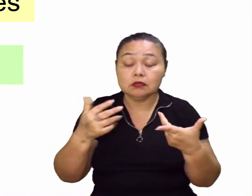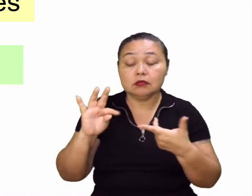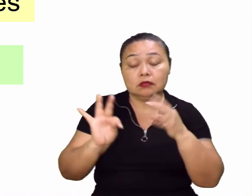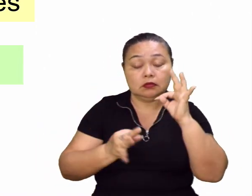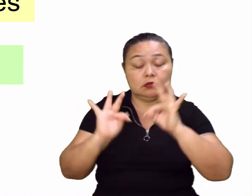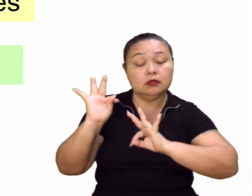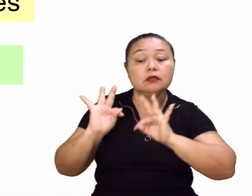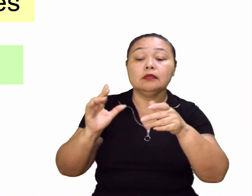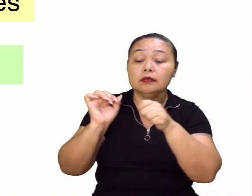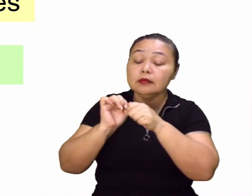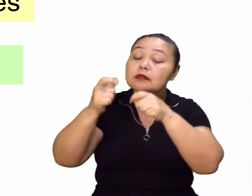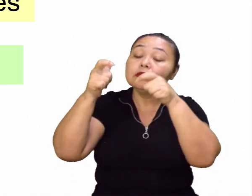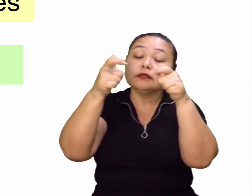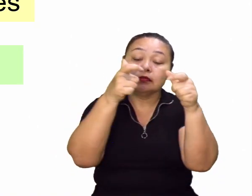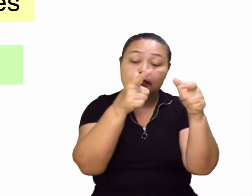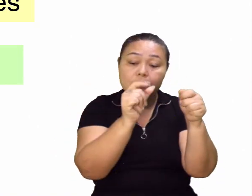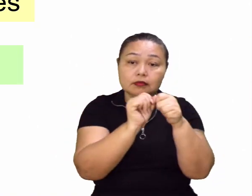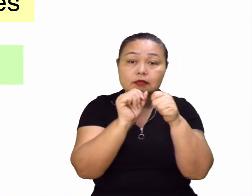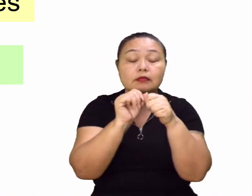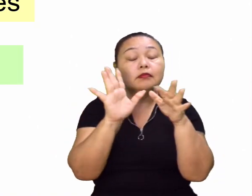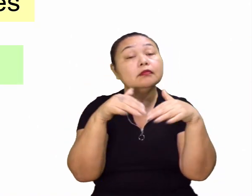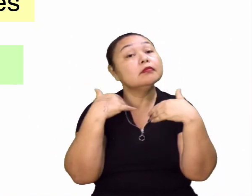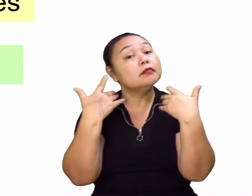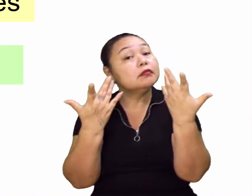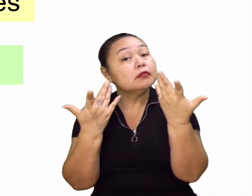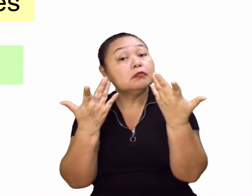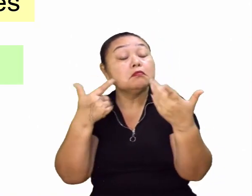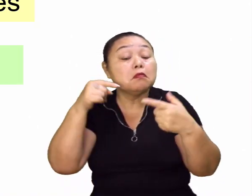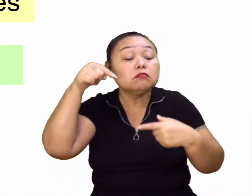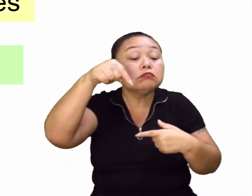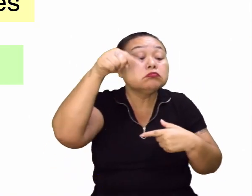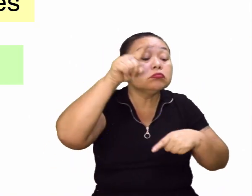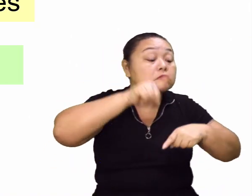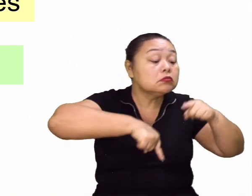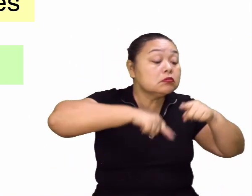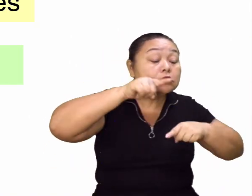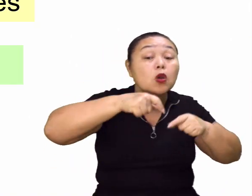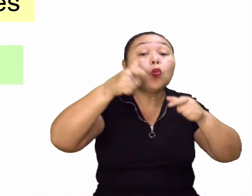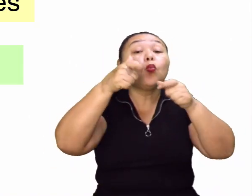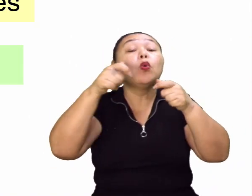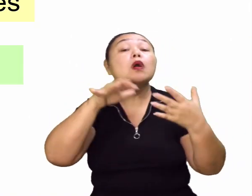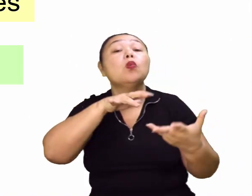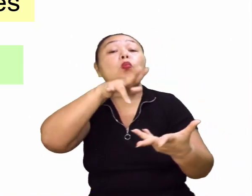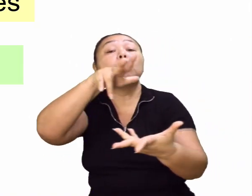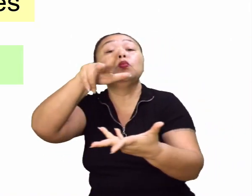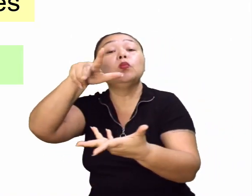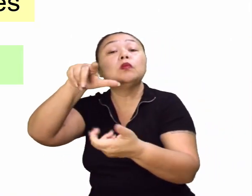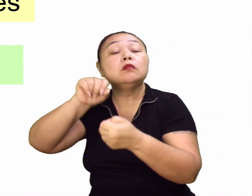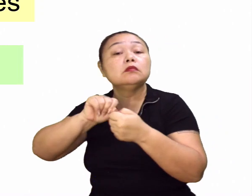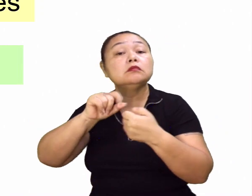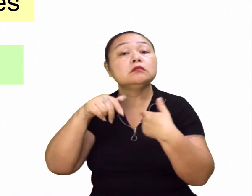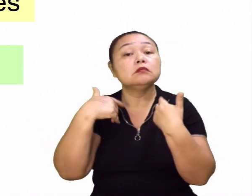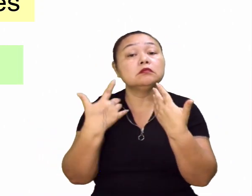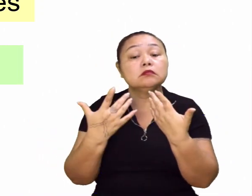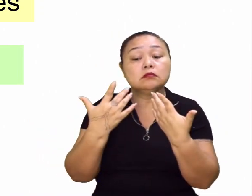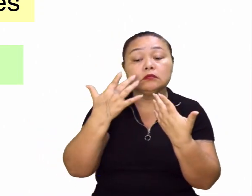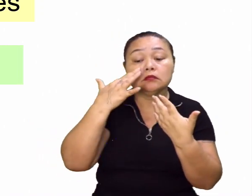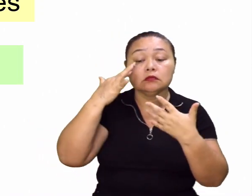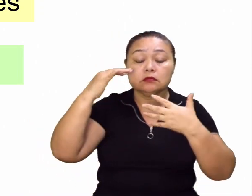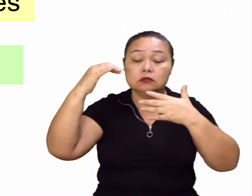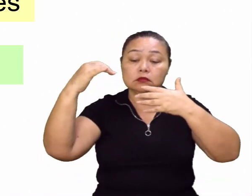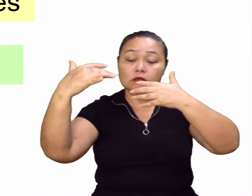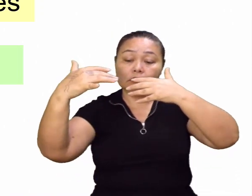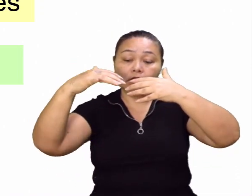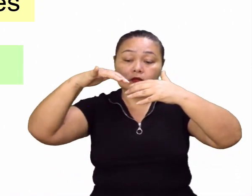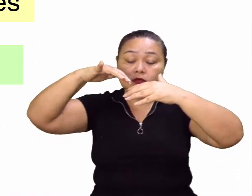dar essa posição Muito global bem. de um ponto qualquer, de um objeto qualquer, em qualquer lugar do mundo. Muito bem. Isso se dá por sinais